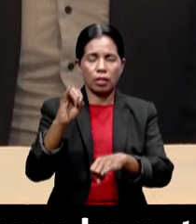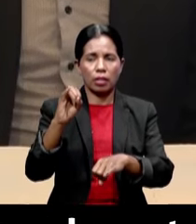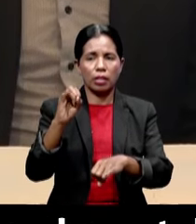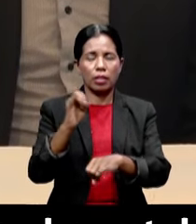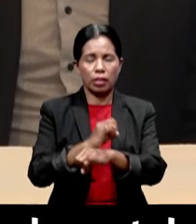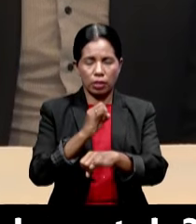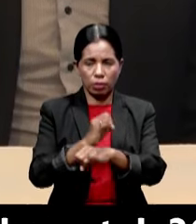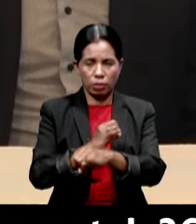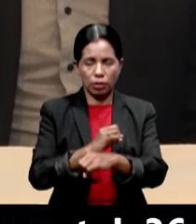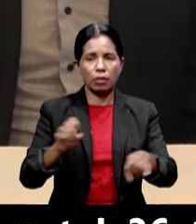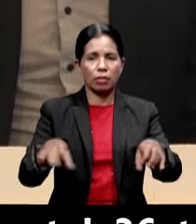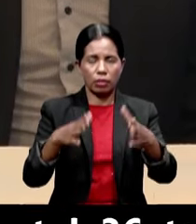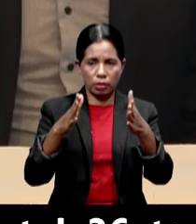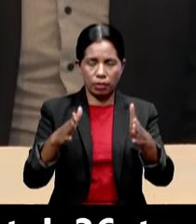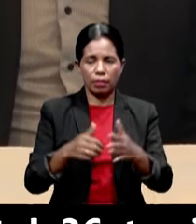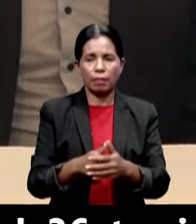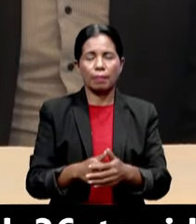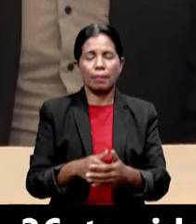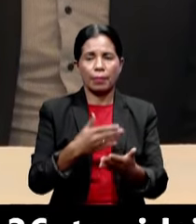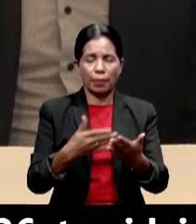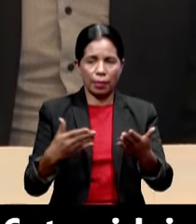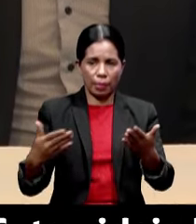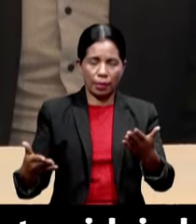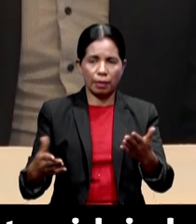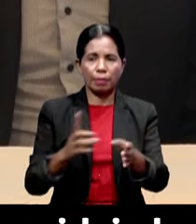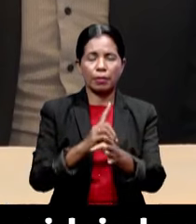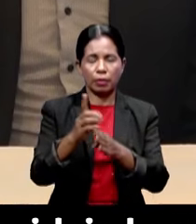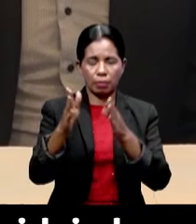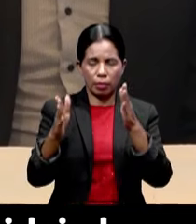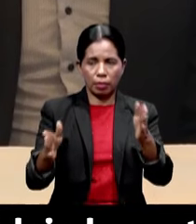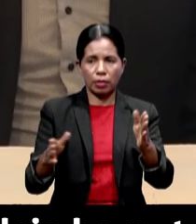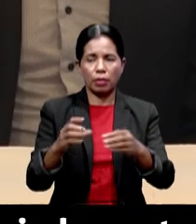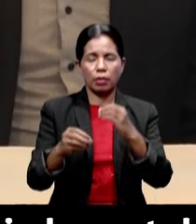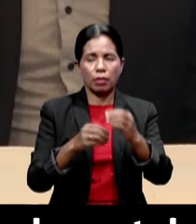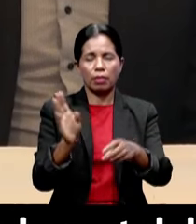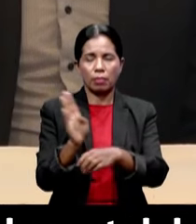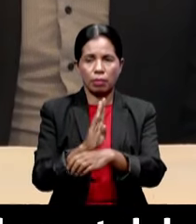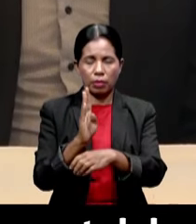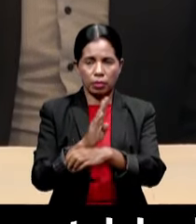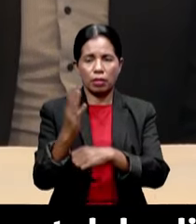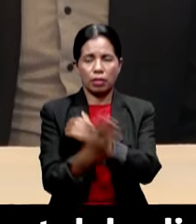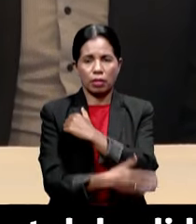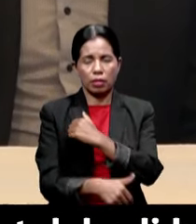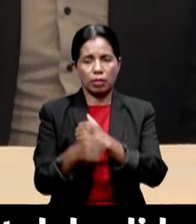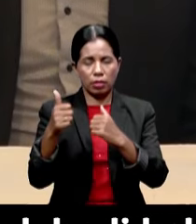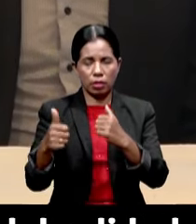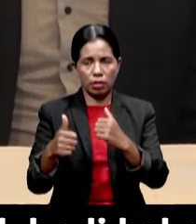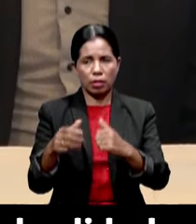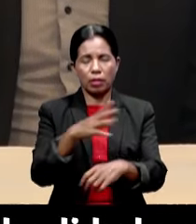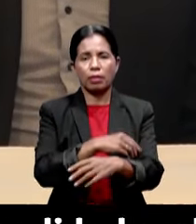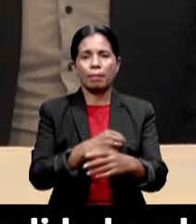e Recursos. Departamento Tesouro no Departamento Negócios Estrangeiros e